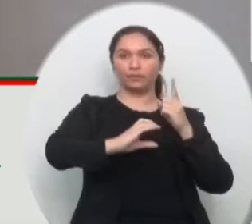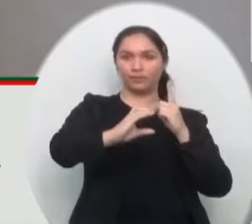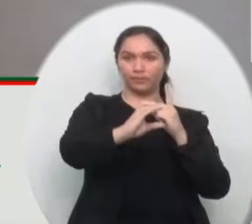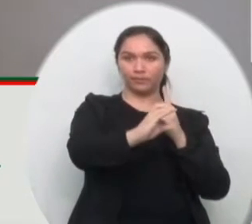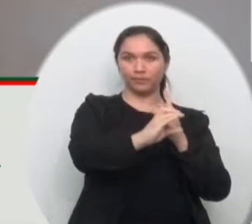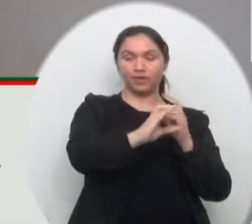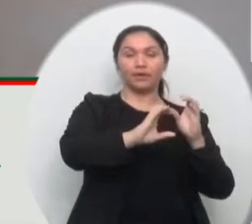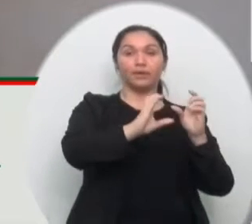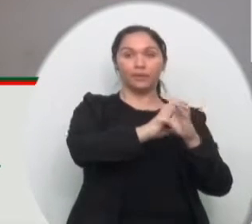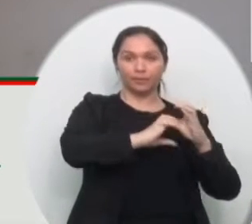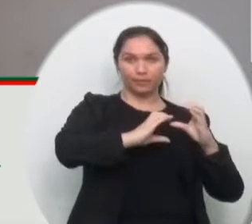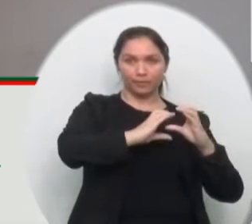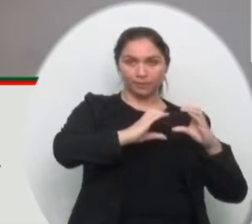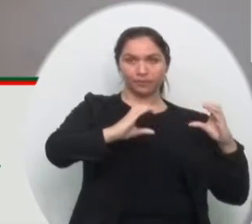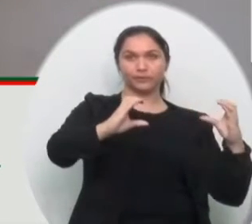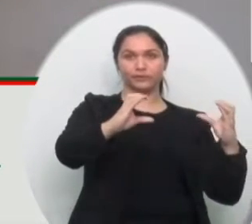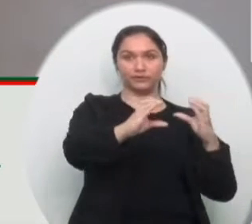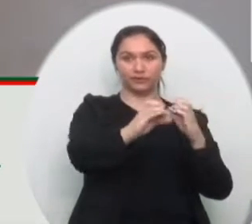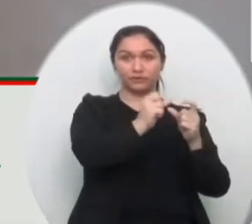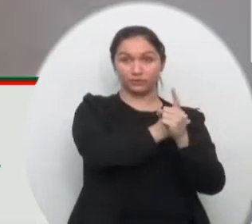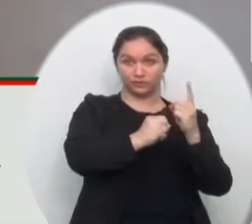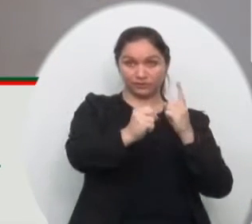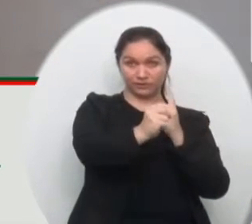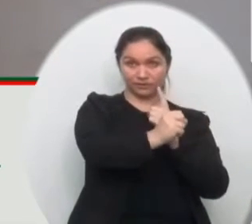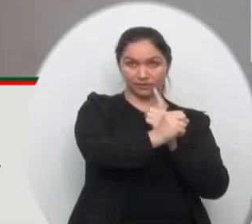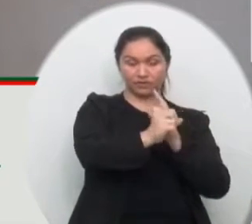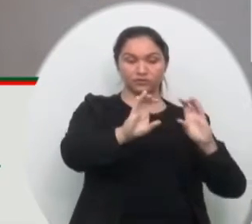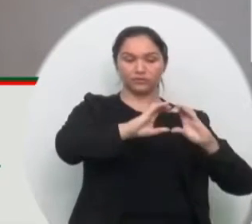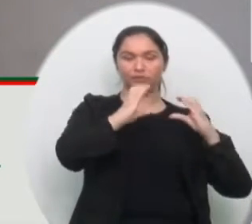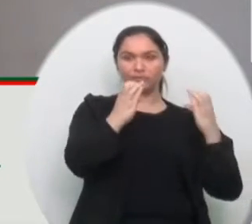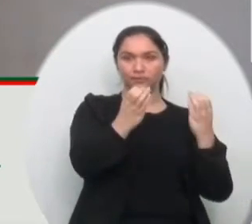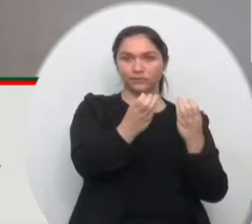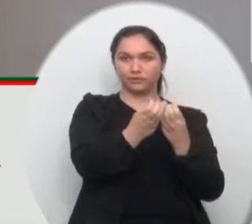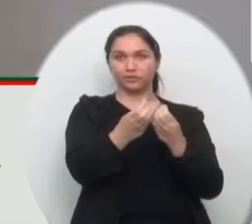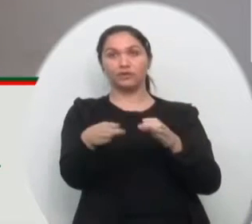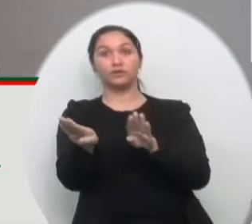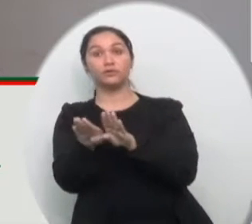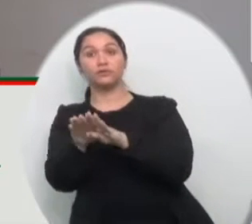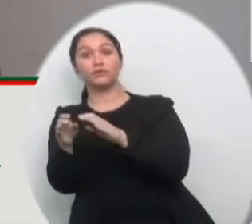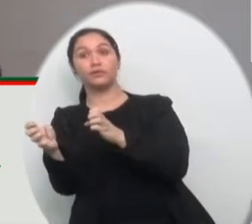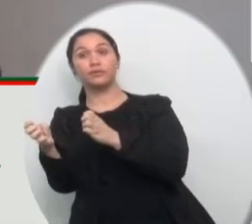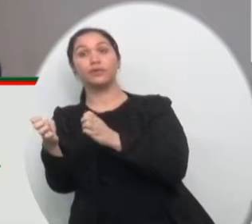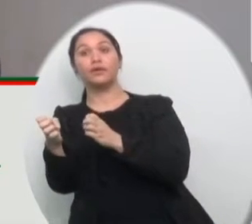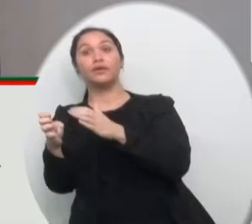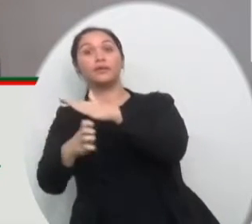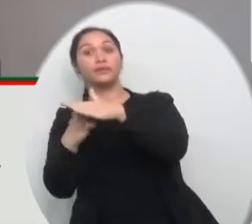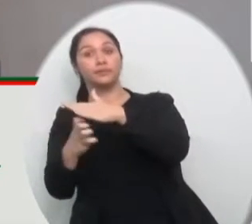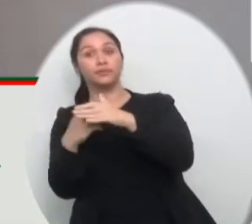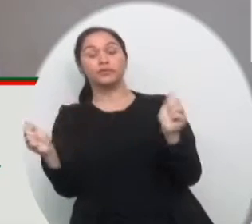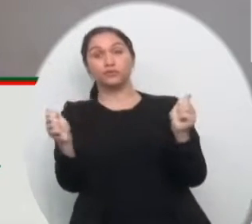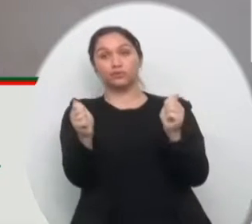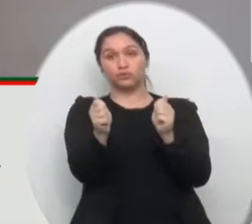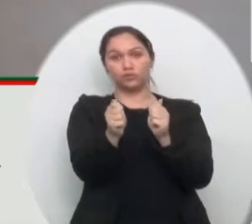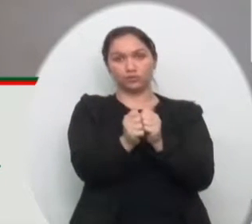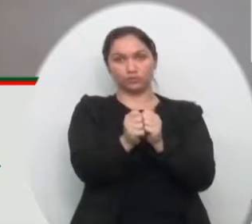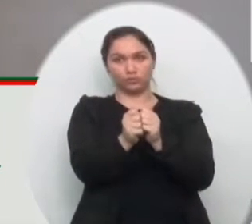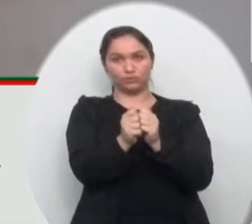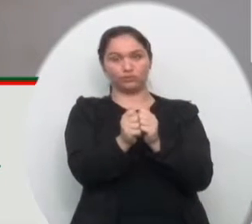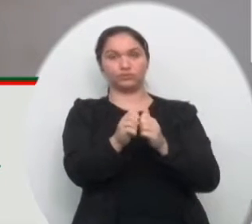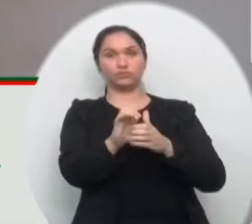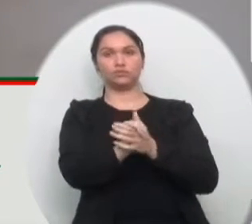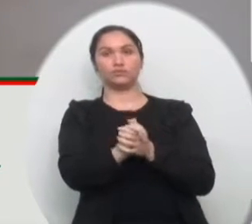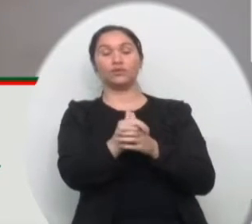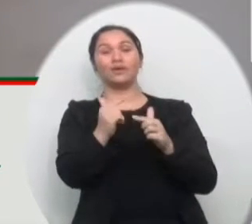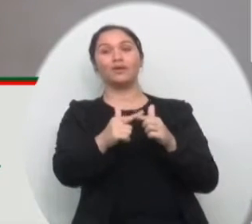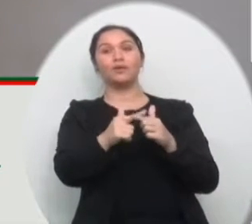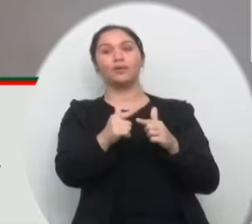juntos cresçam as comunidades e as empresas também. Quanto ao relacionamento que começa mal, ele sempre termina